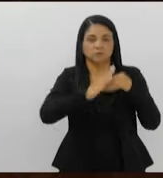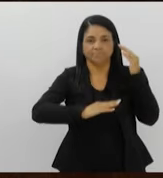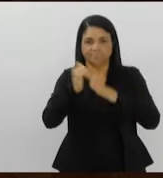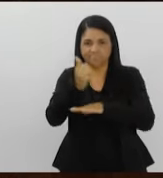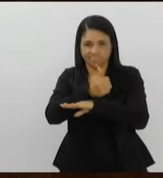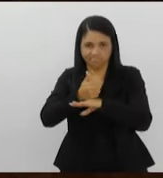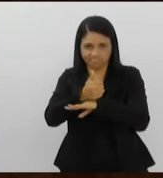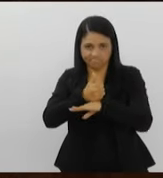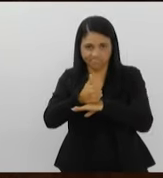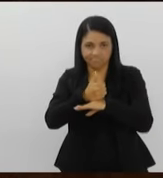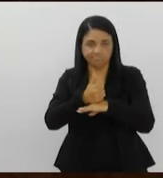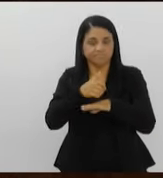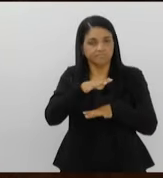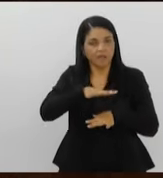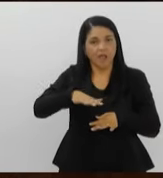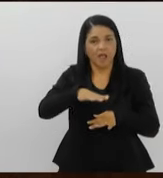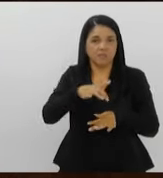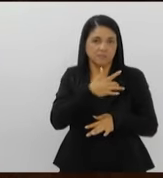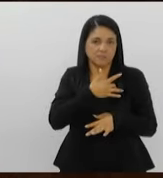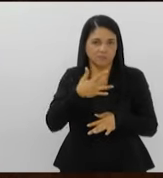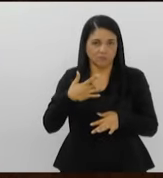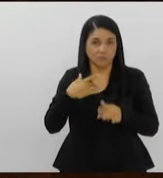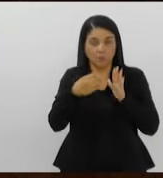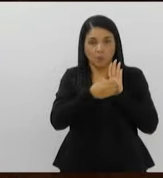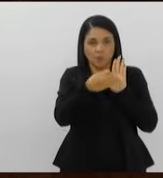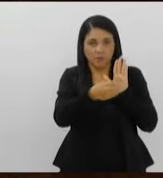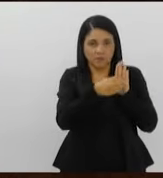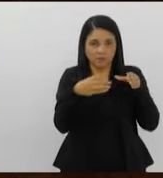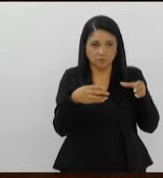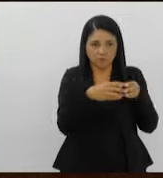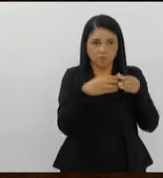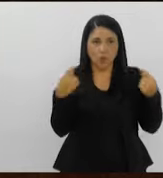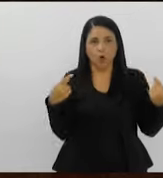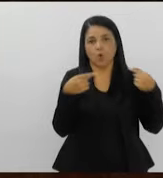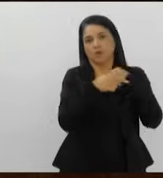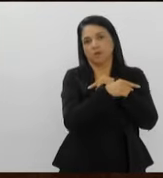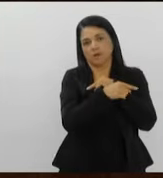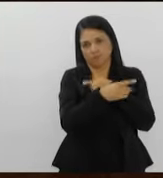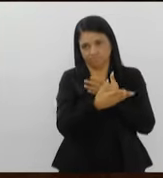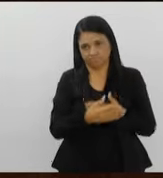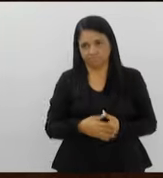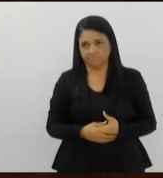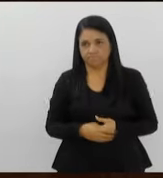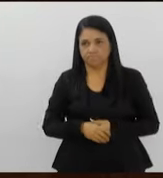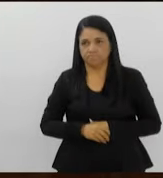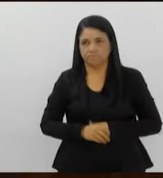dos profissionais de saúde, o parecer da comissão é contrário.